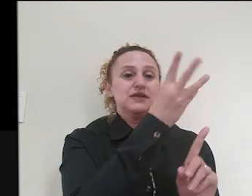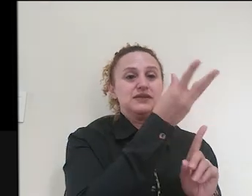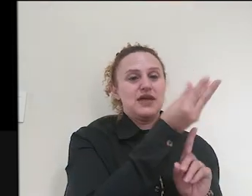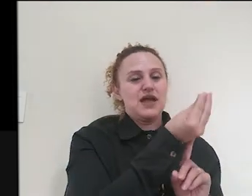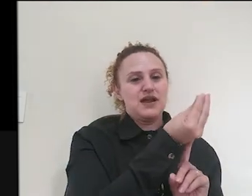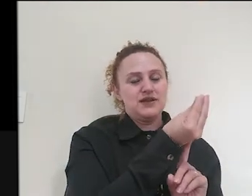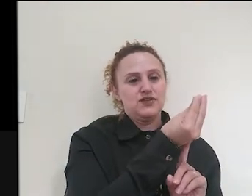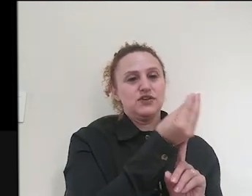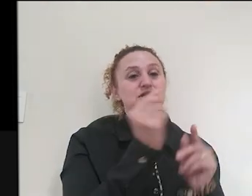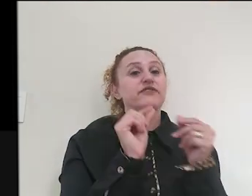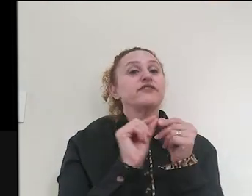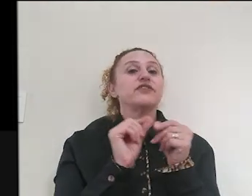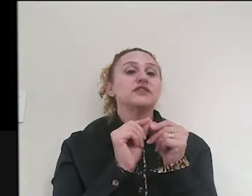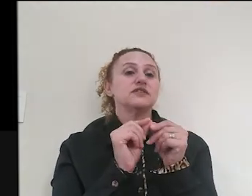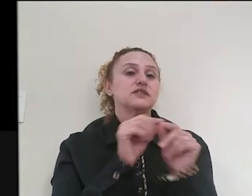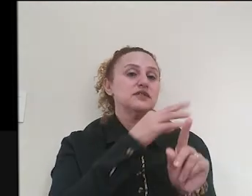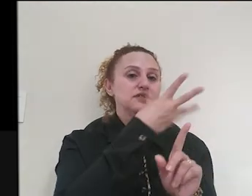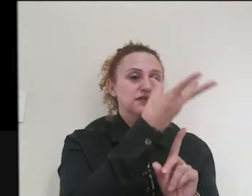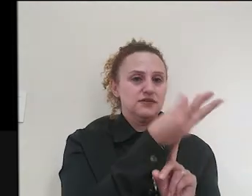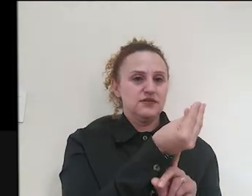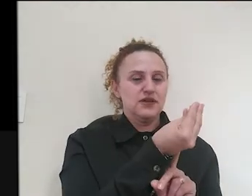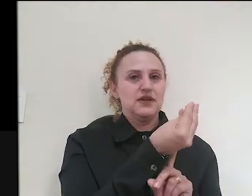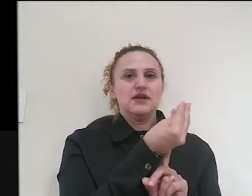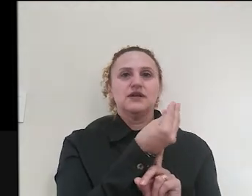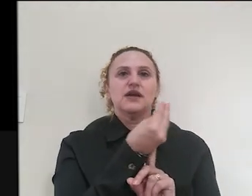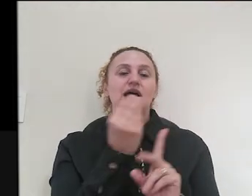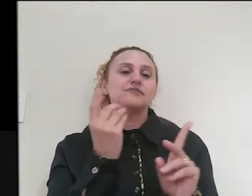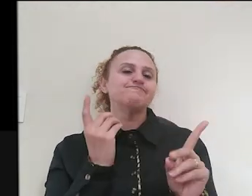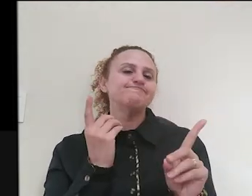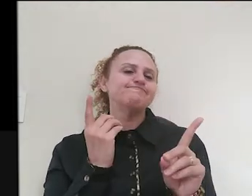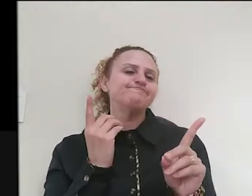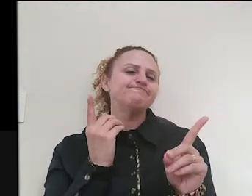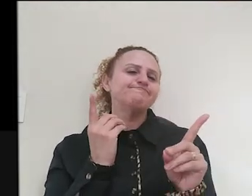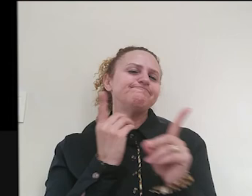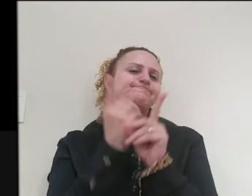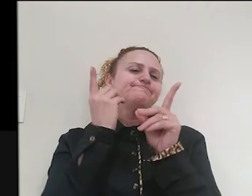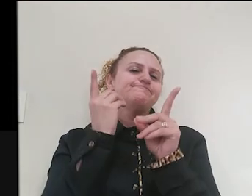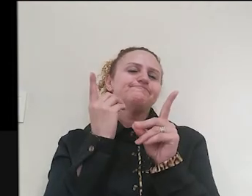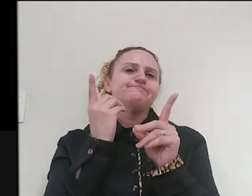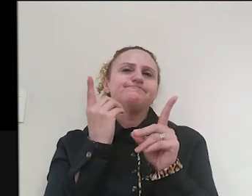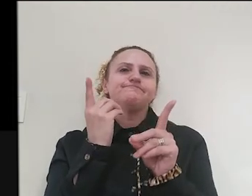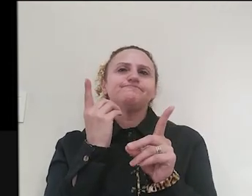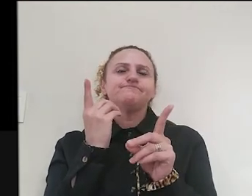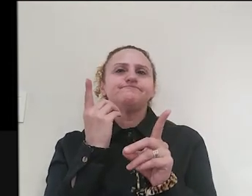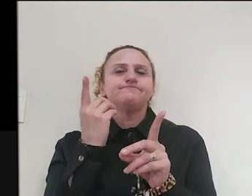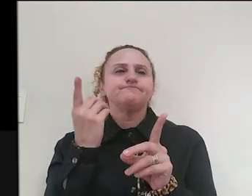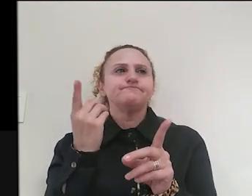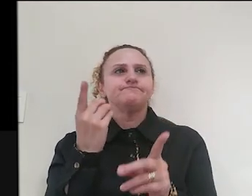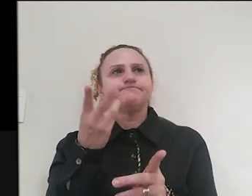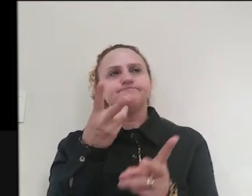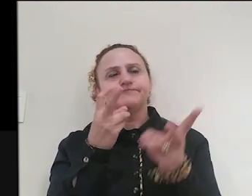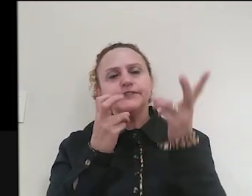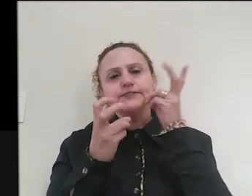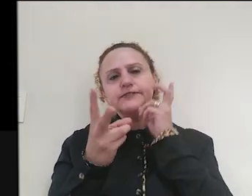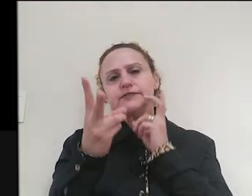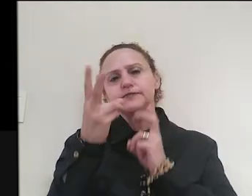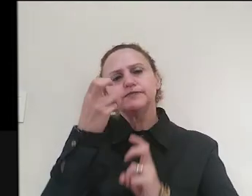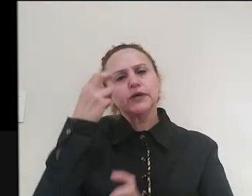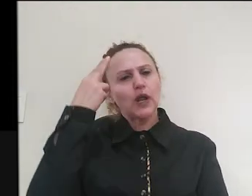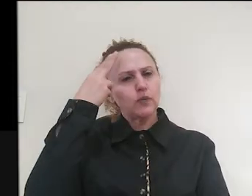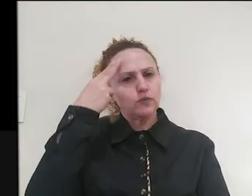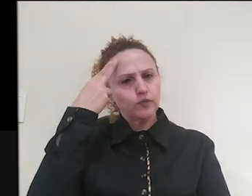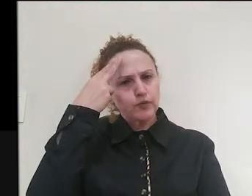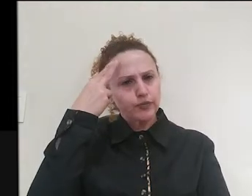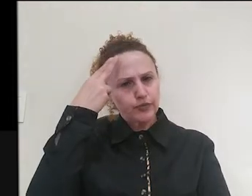na própria história, né, da sociedade, a descoberta de coisas relativas à mente, ao sonho. Então, a gente vai ter uma pintura